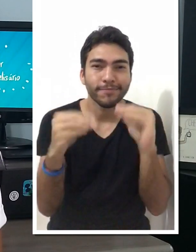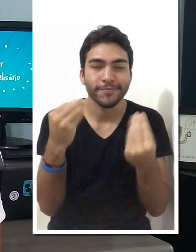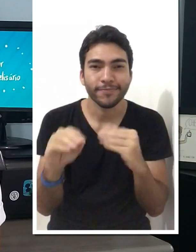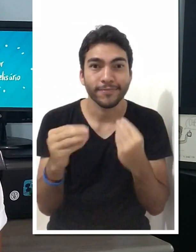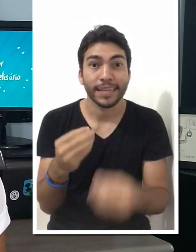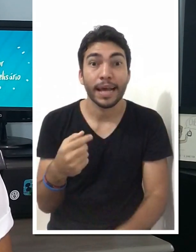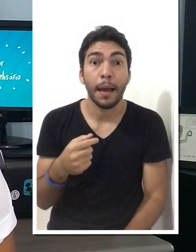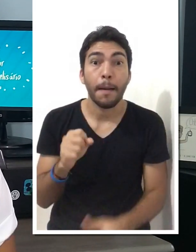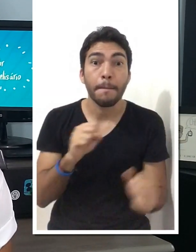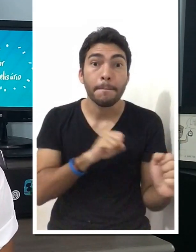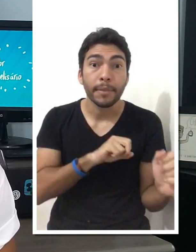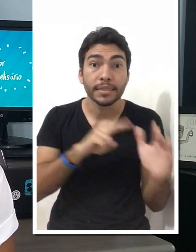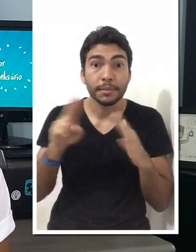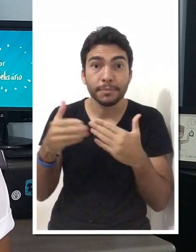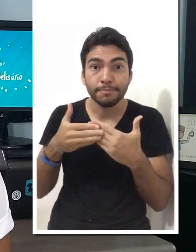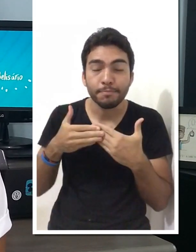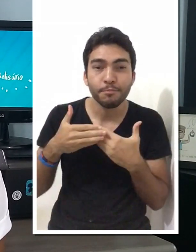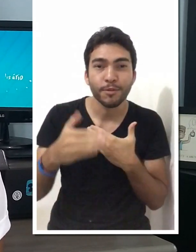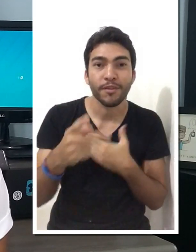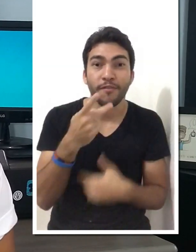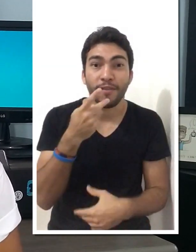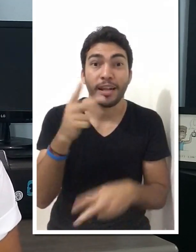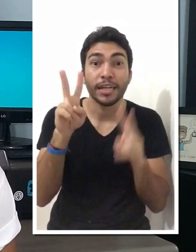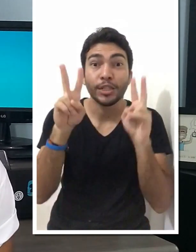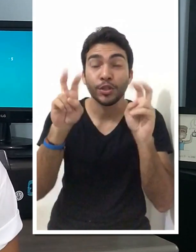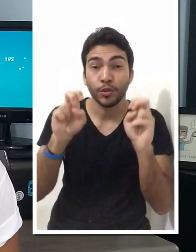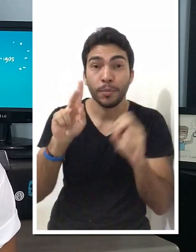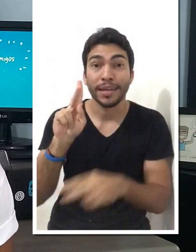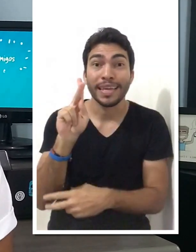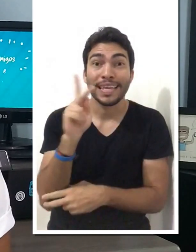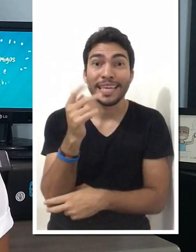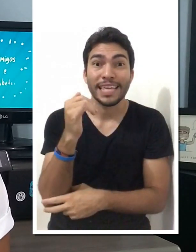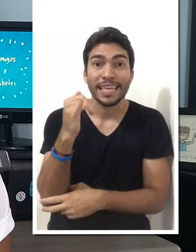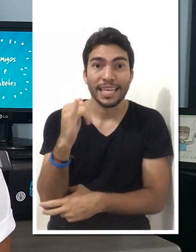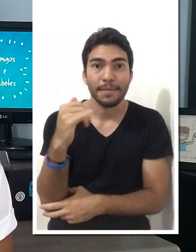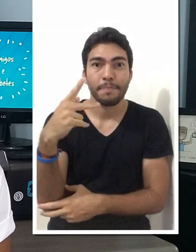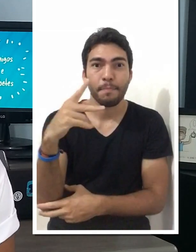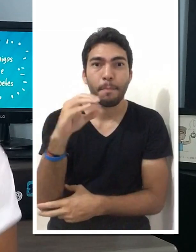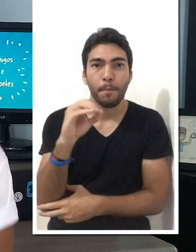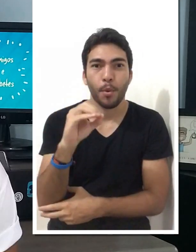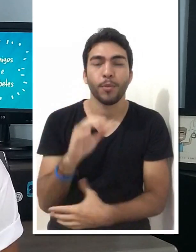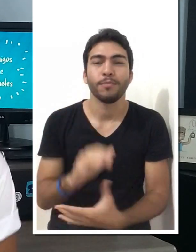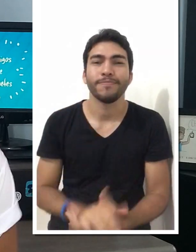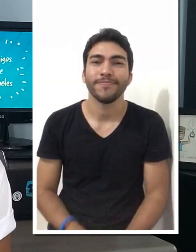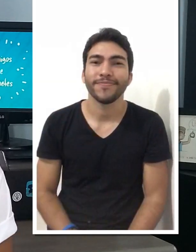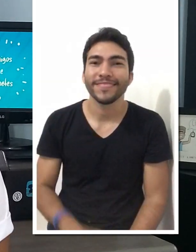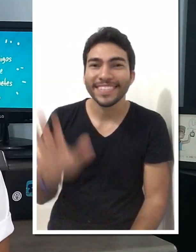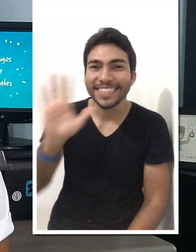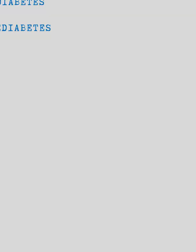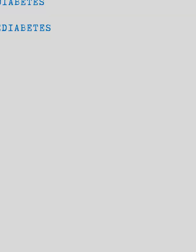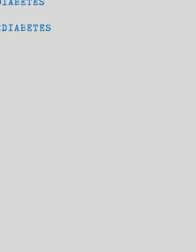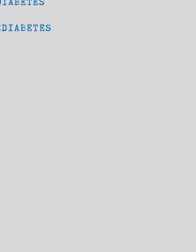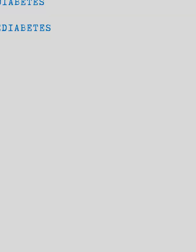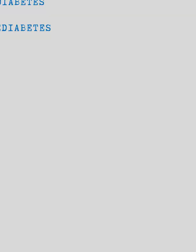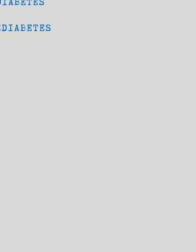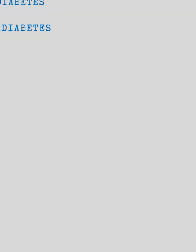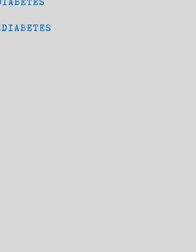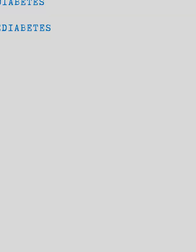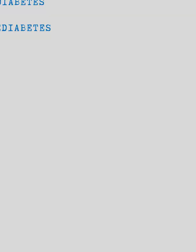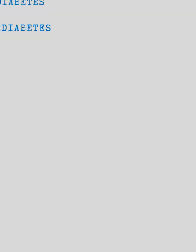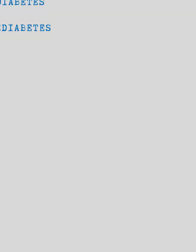hipoglicemia. Quais são os sintomas da hipoglicemia? O que você deve fazer? Combinado? Fique de olho então no canal. Tchau!